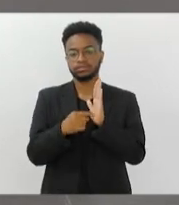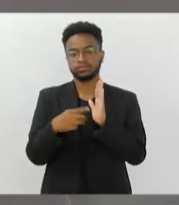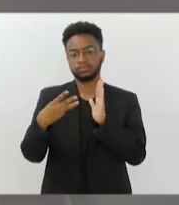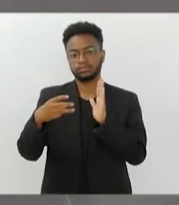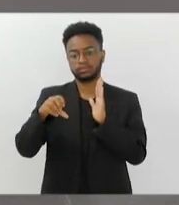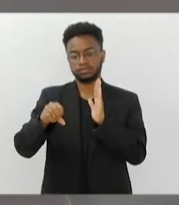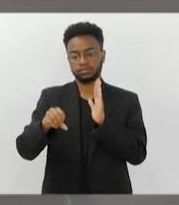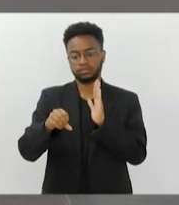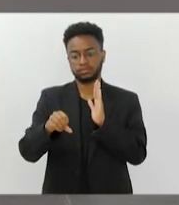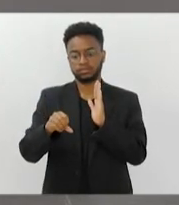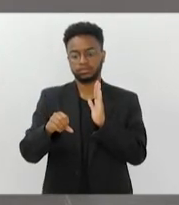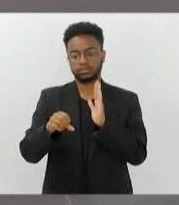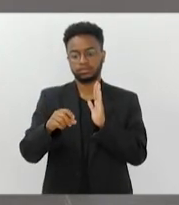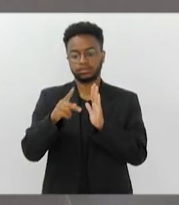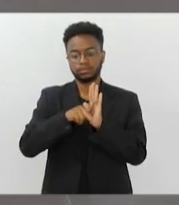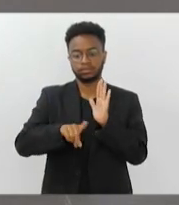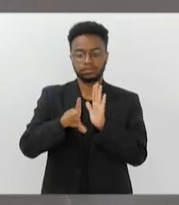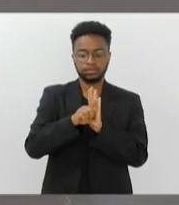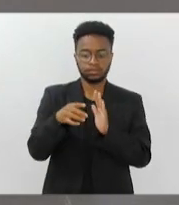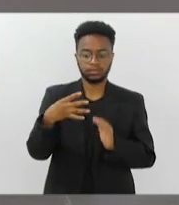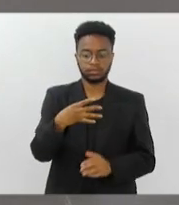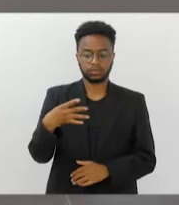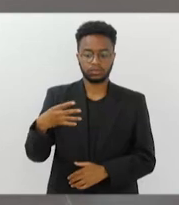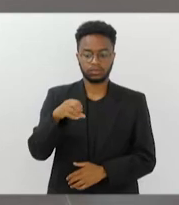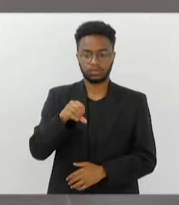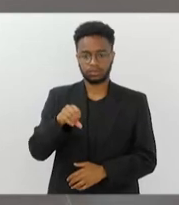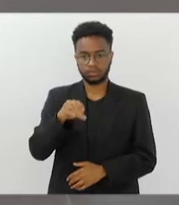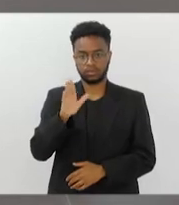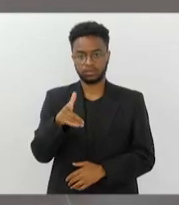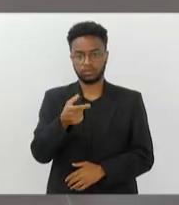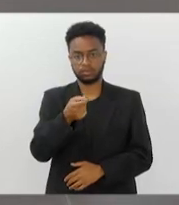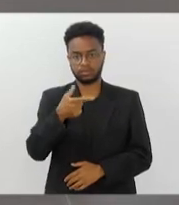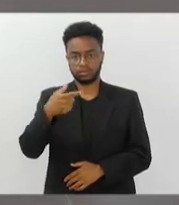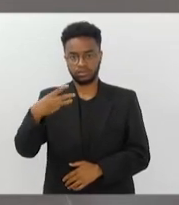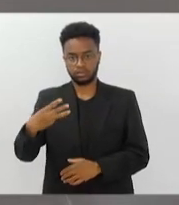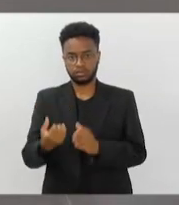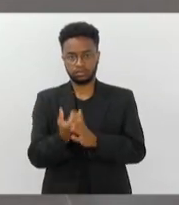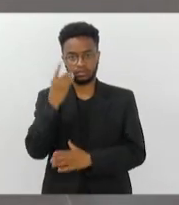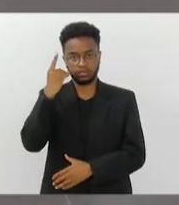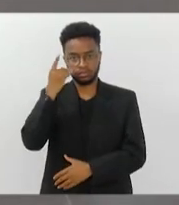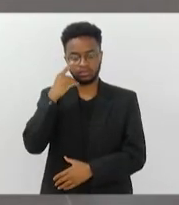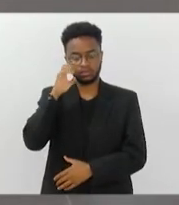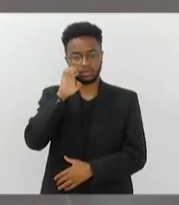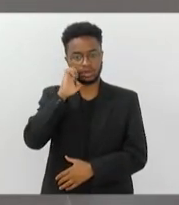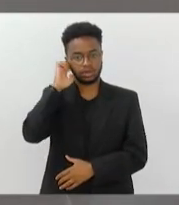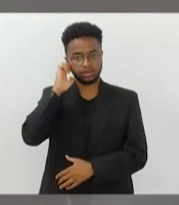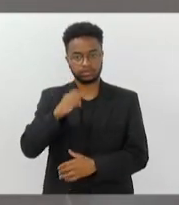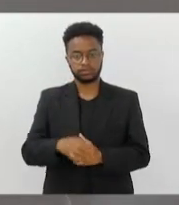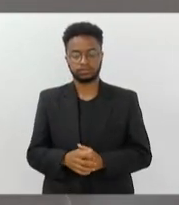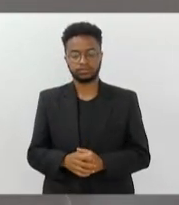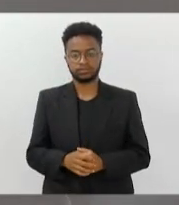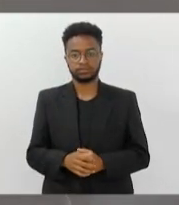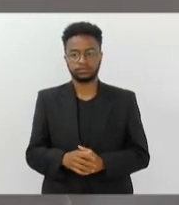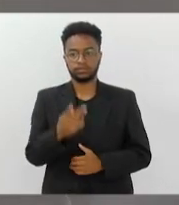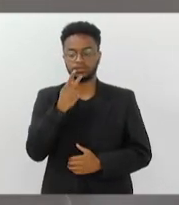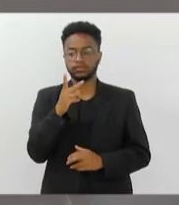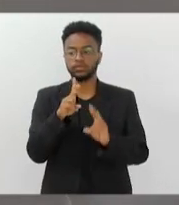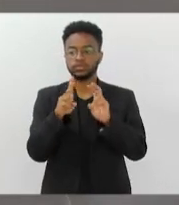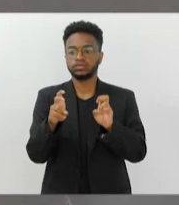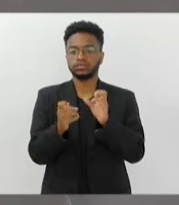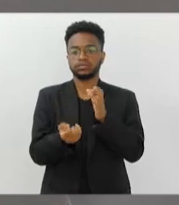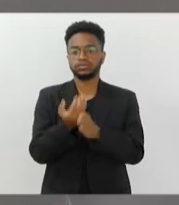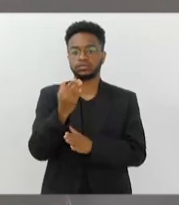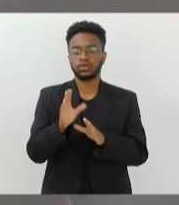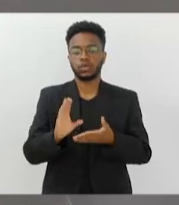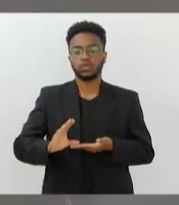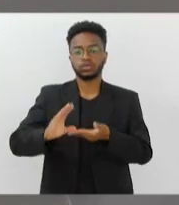39, leio eu. Projeto de lei 449-23, de autoria da deputada Élica Takimoto, que dispõe sobre a criação do